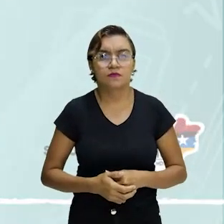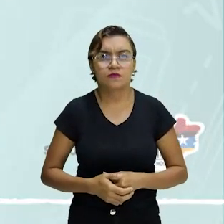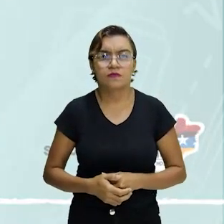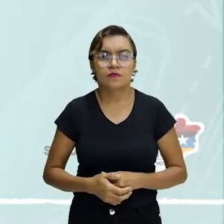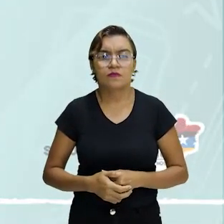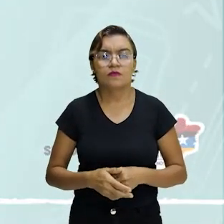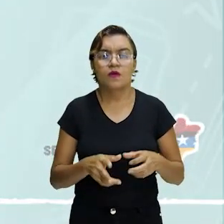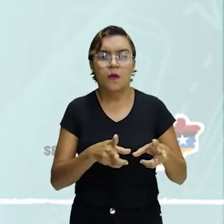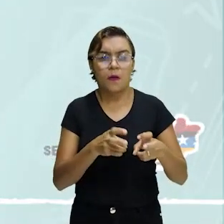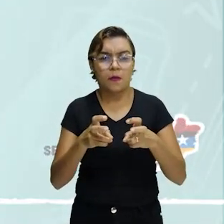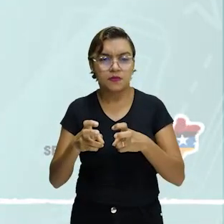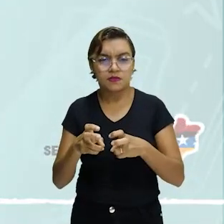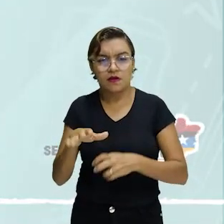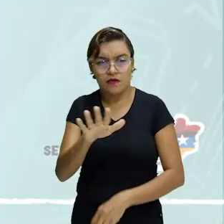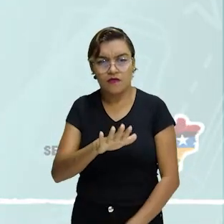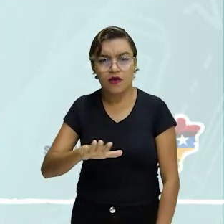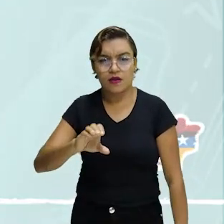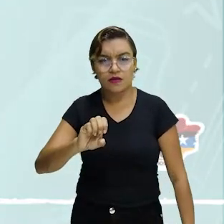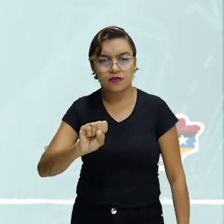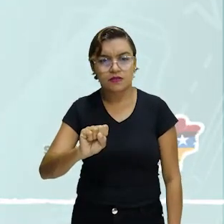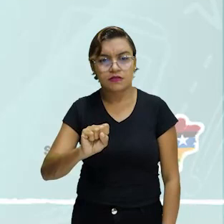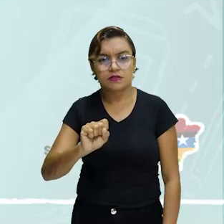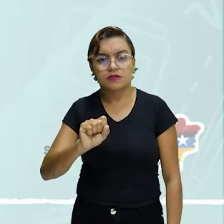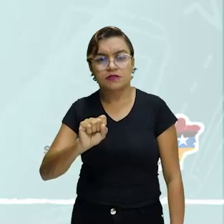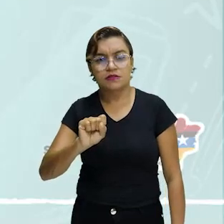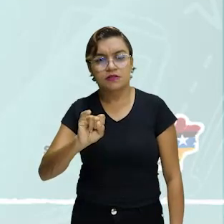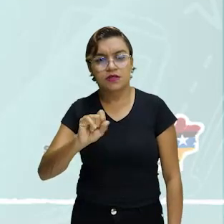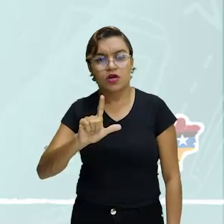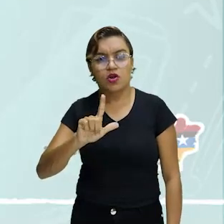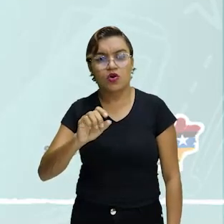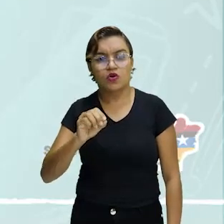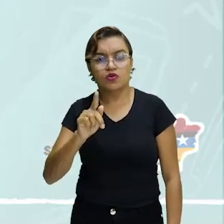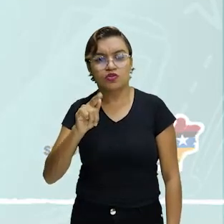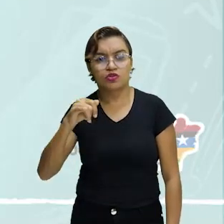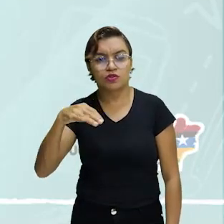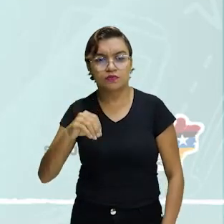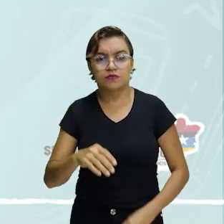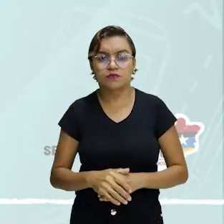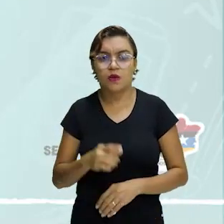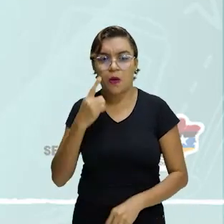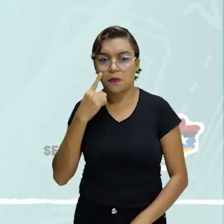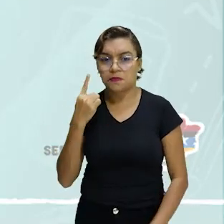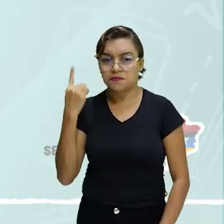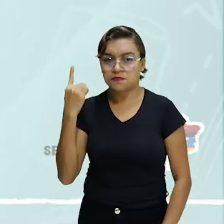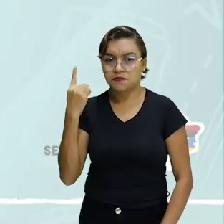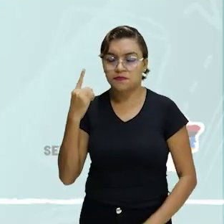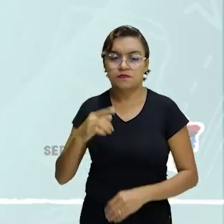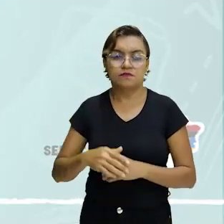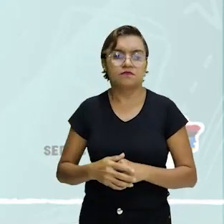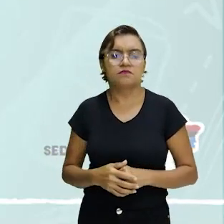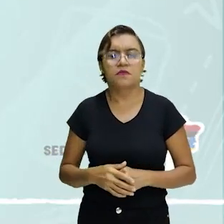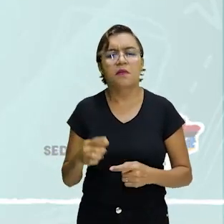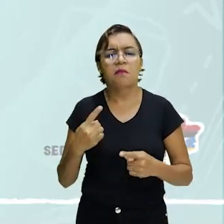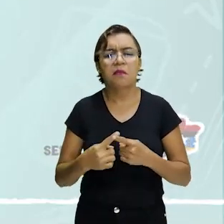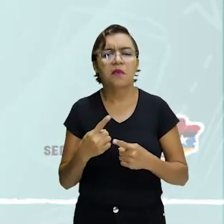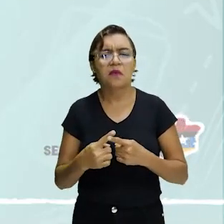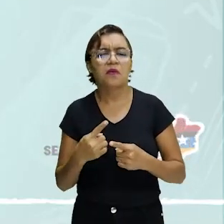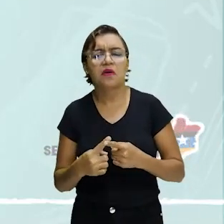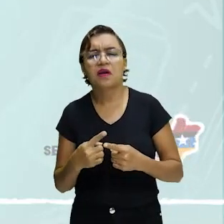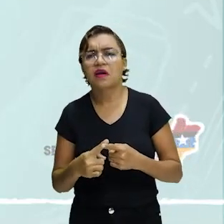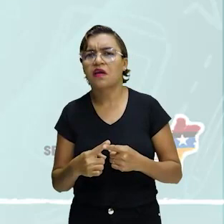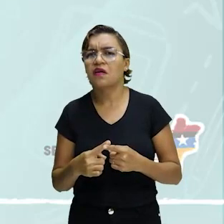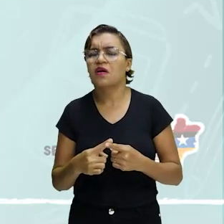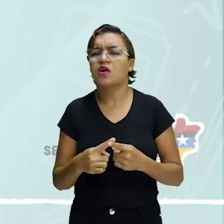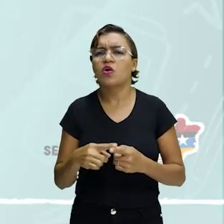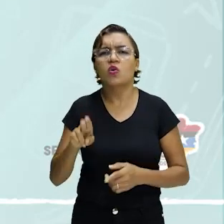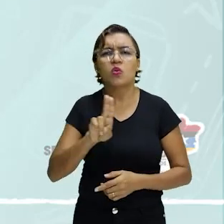silogismo. Nenhum A é B, nenhum B é C, logo A é C. Professor, por que o senhor botou nesta